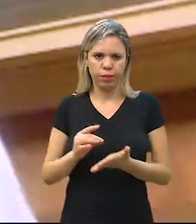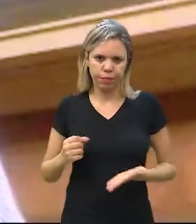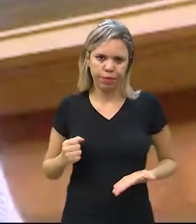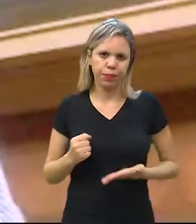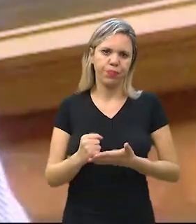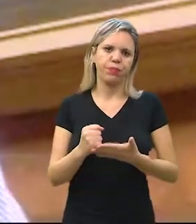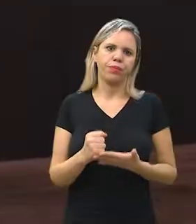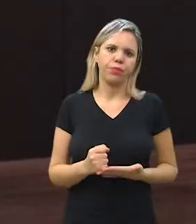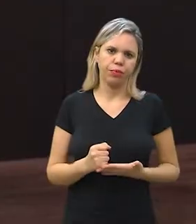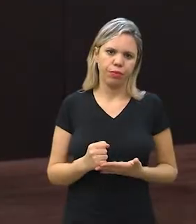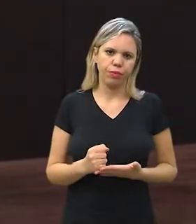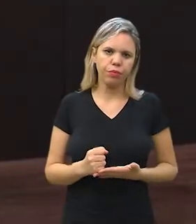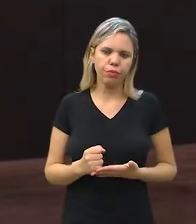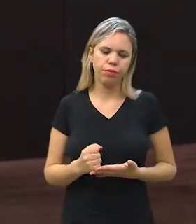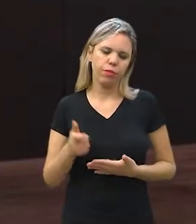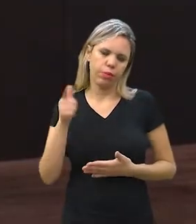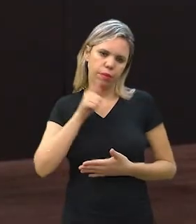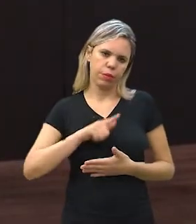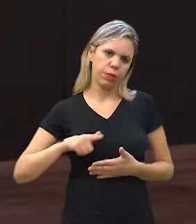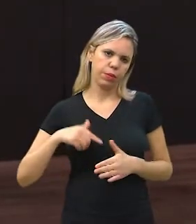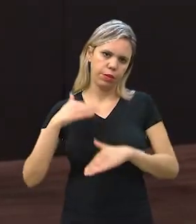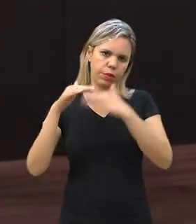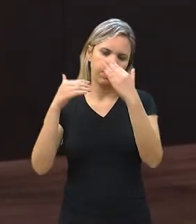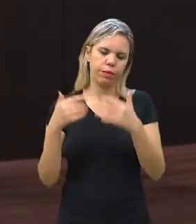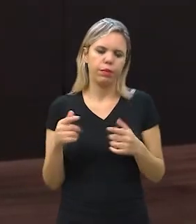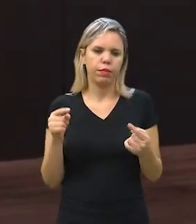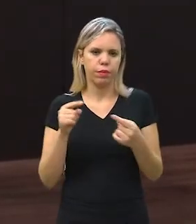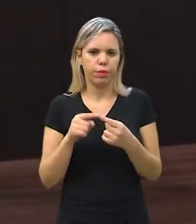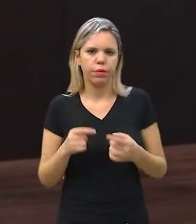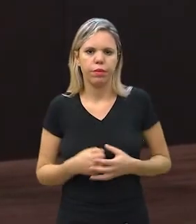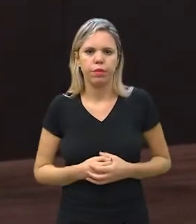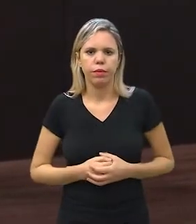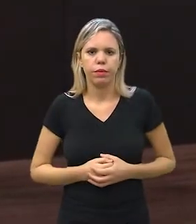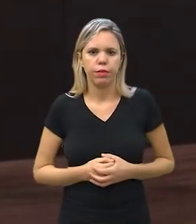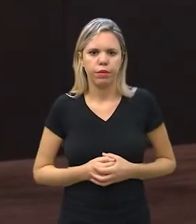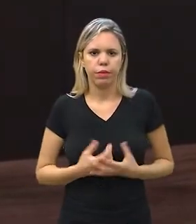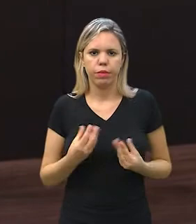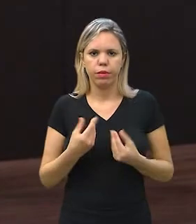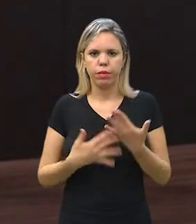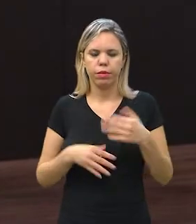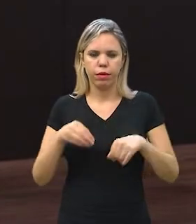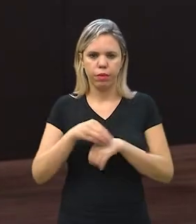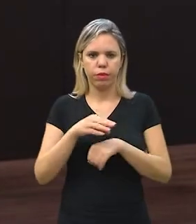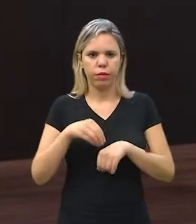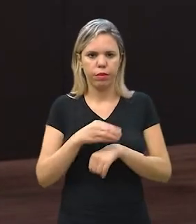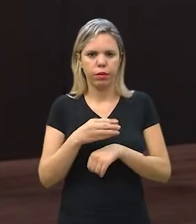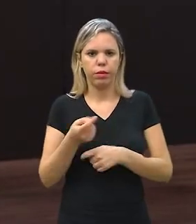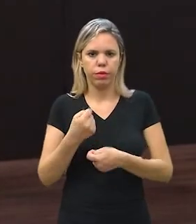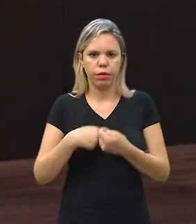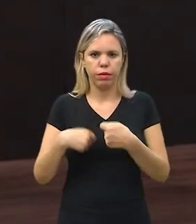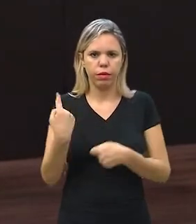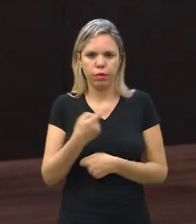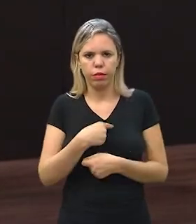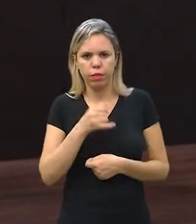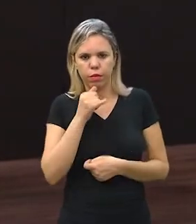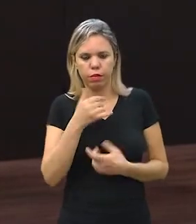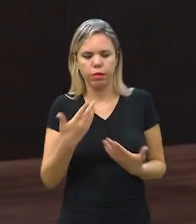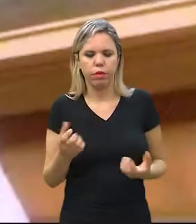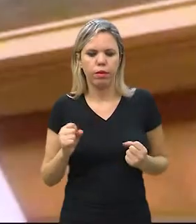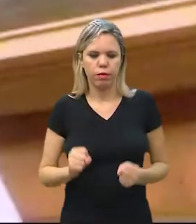realmente ajudá-los a caminhar, a avançar nesse sentido. Olha, tem muitas dicas de networking que a